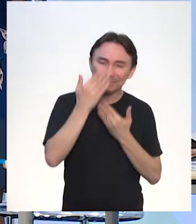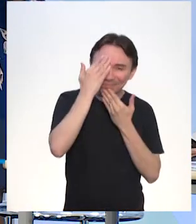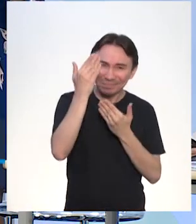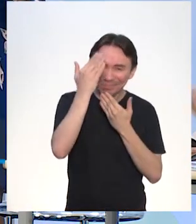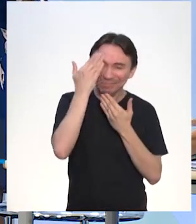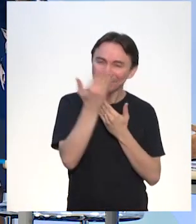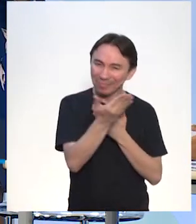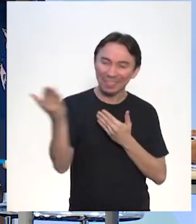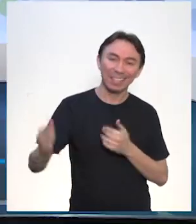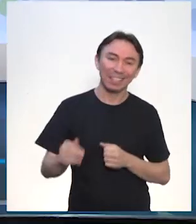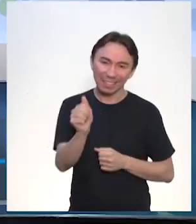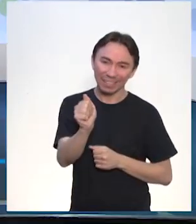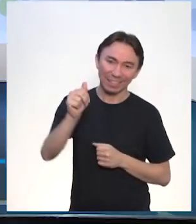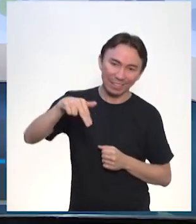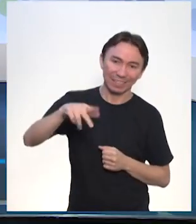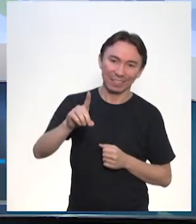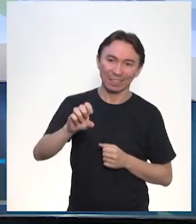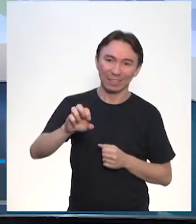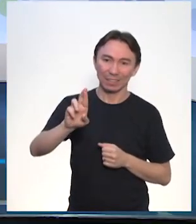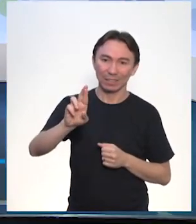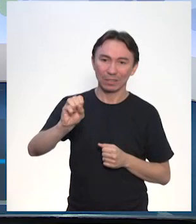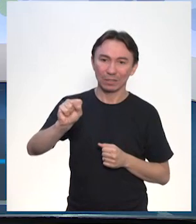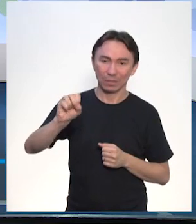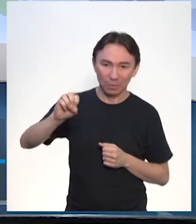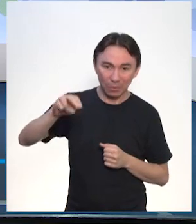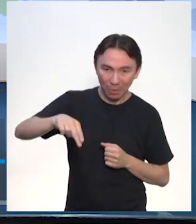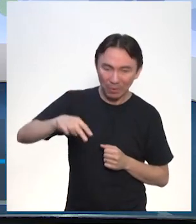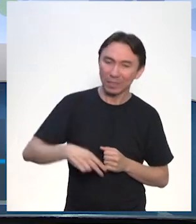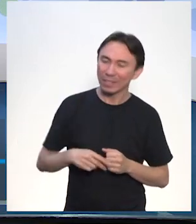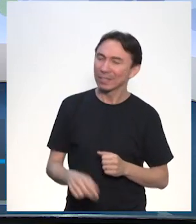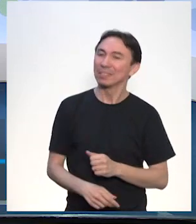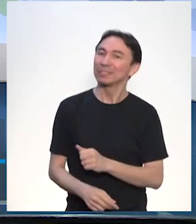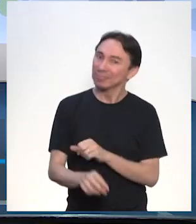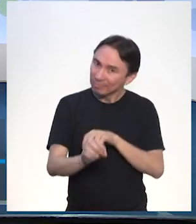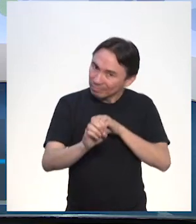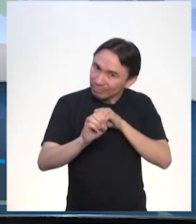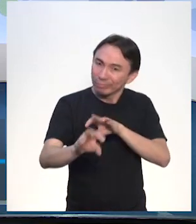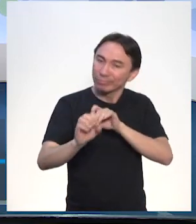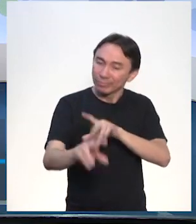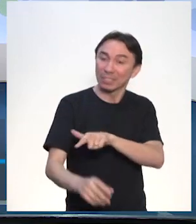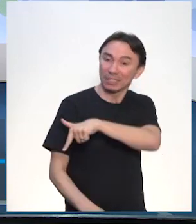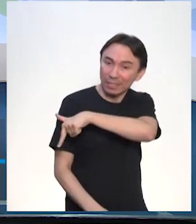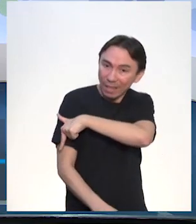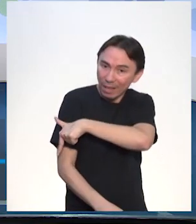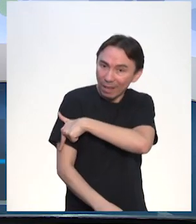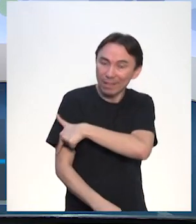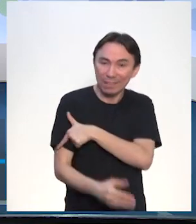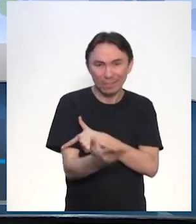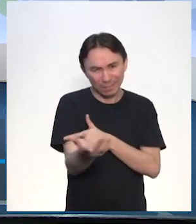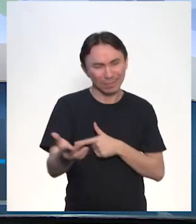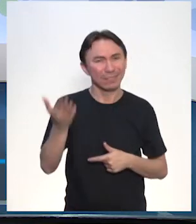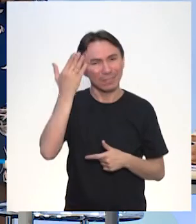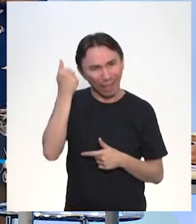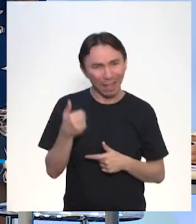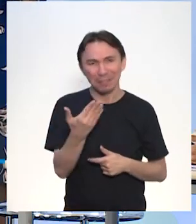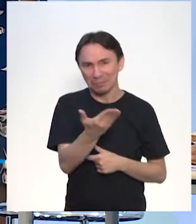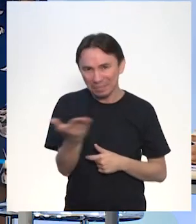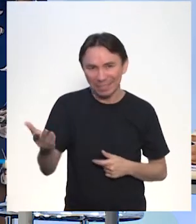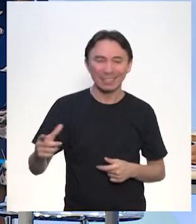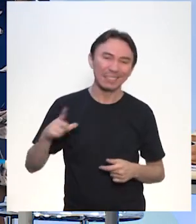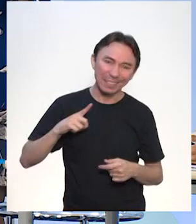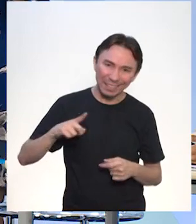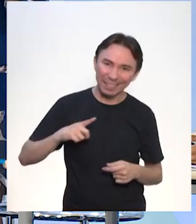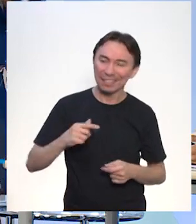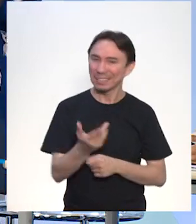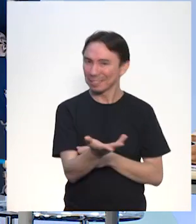aqui dando aula para o 7º ano, que foi a aula anterior a esta. Eu sei que tem muitos professores de projeto de vida que maratonam as